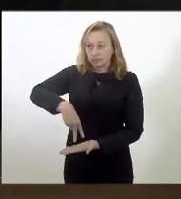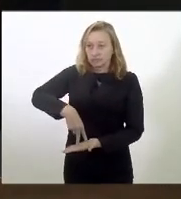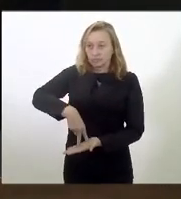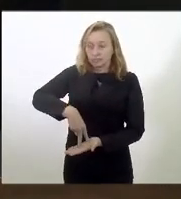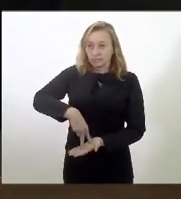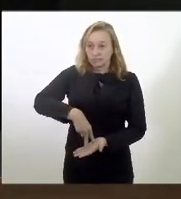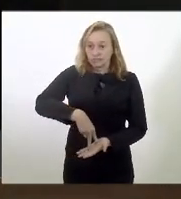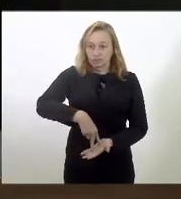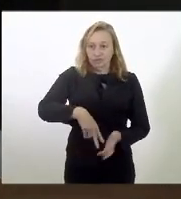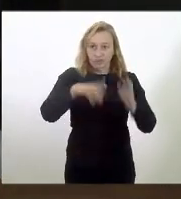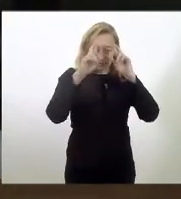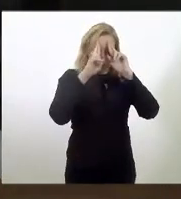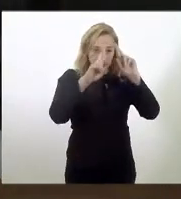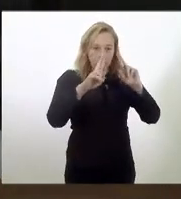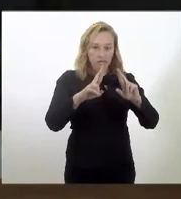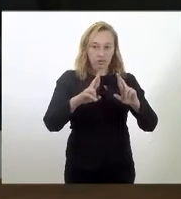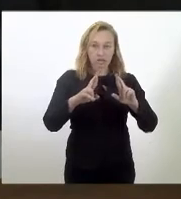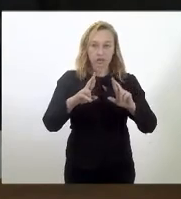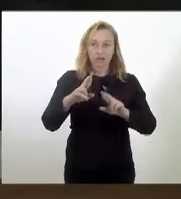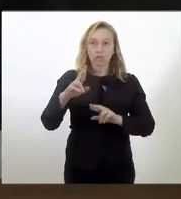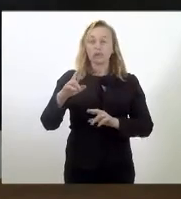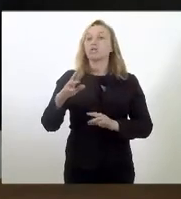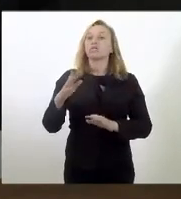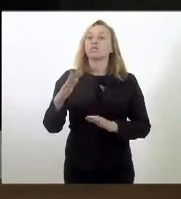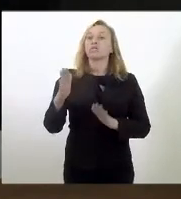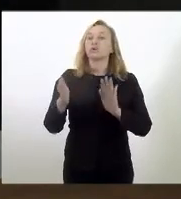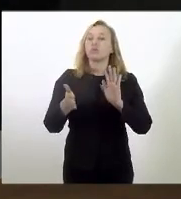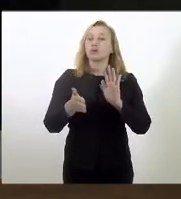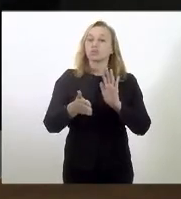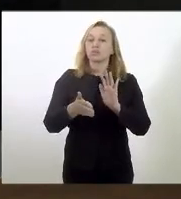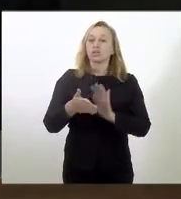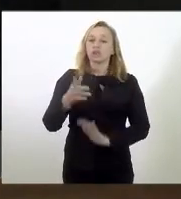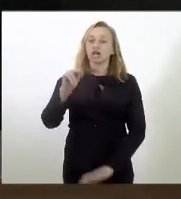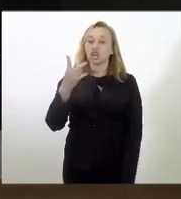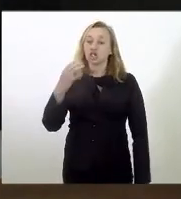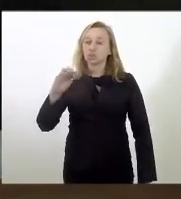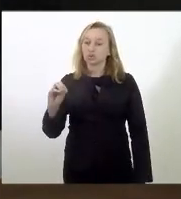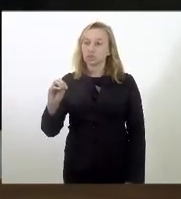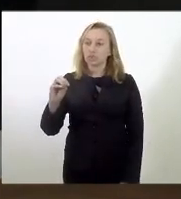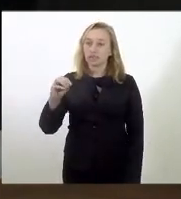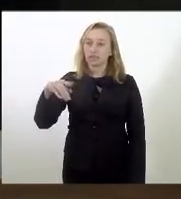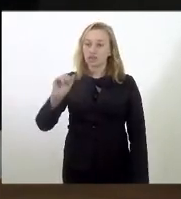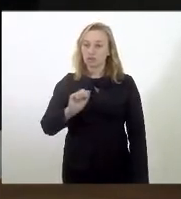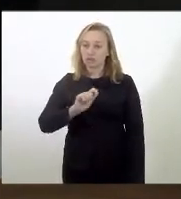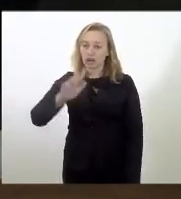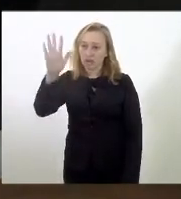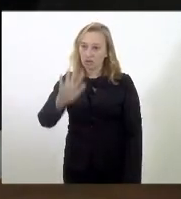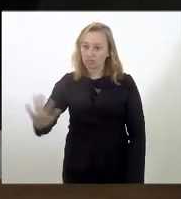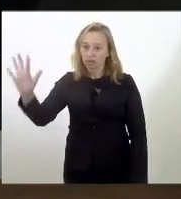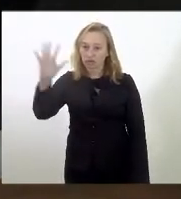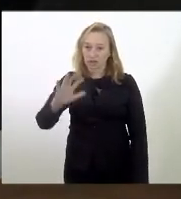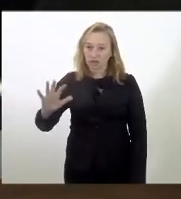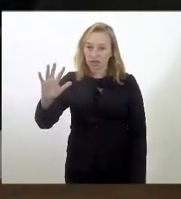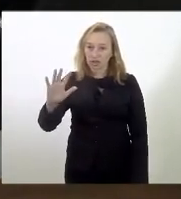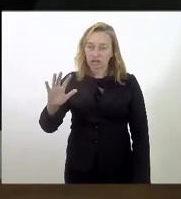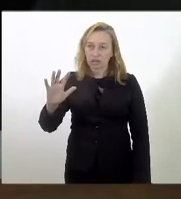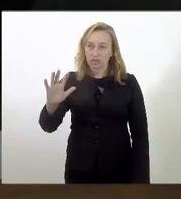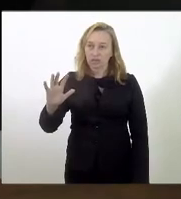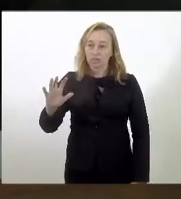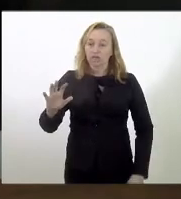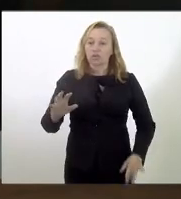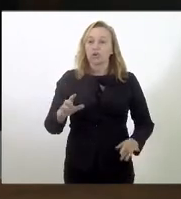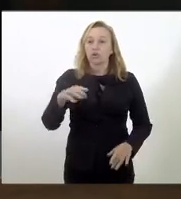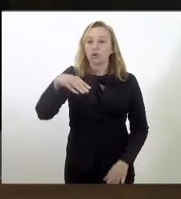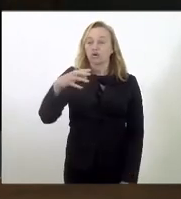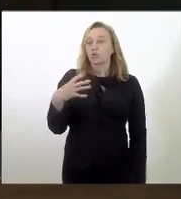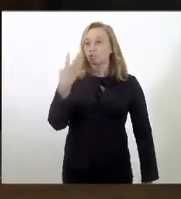para ouvirmos o hino nacional executado pelos alunos da Escola Vila Lobos. Quero deixar registrado aqui o nosso agradecimento aos músicos